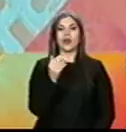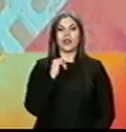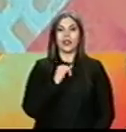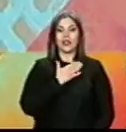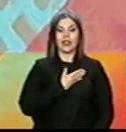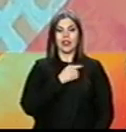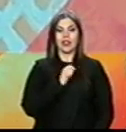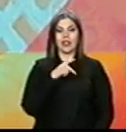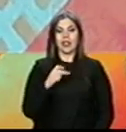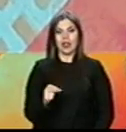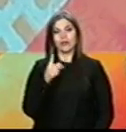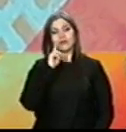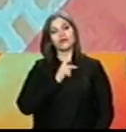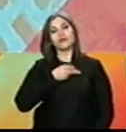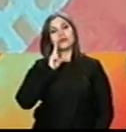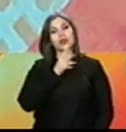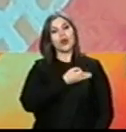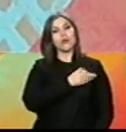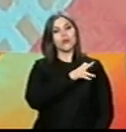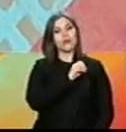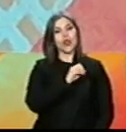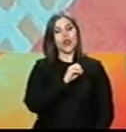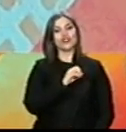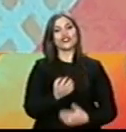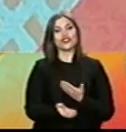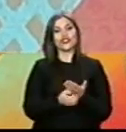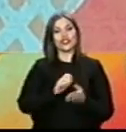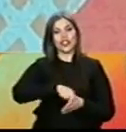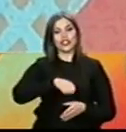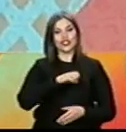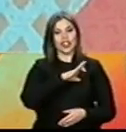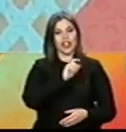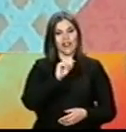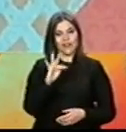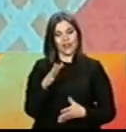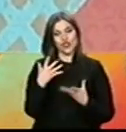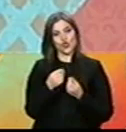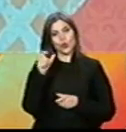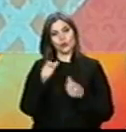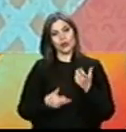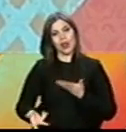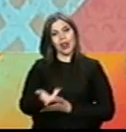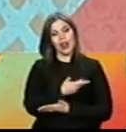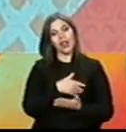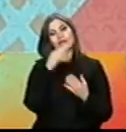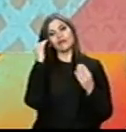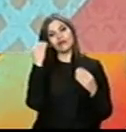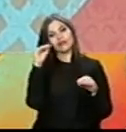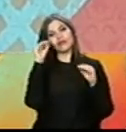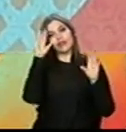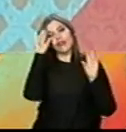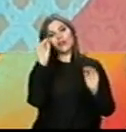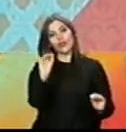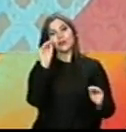ProChef, e juntamente com os chefes da agência tem vindo a desenvolver algumas sessões de dinamização, portanto, de